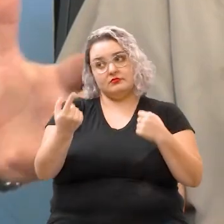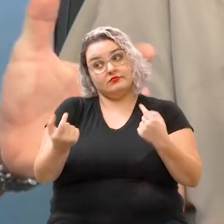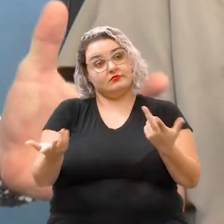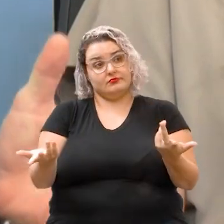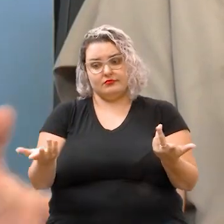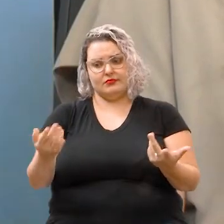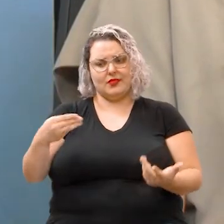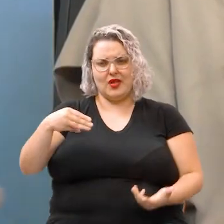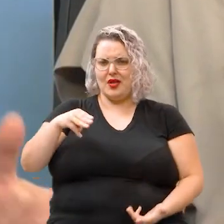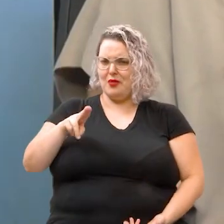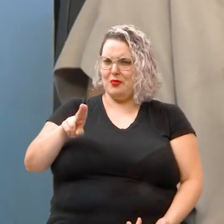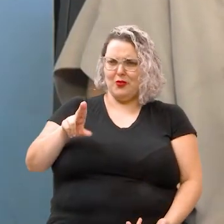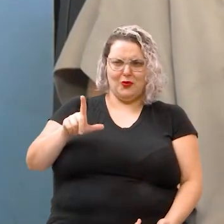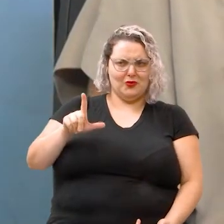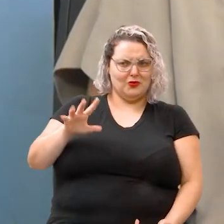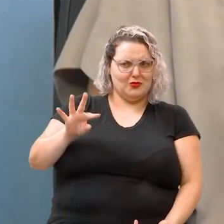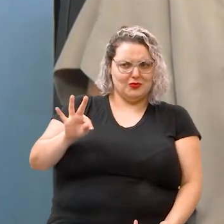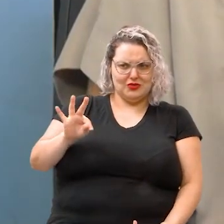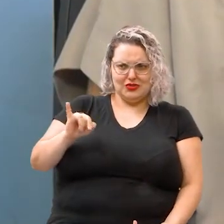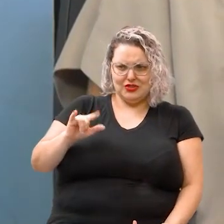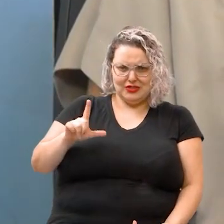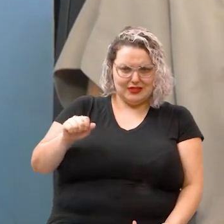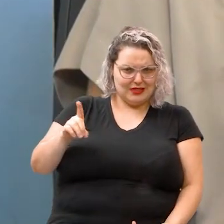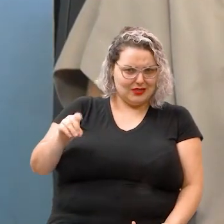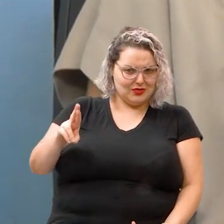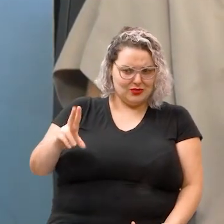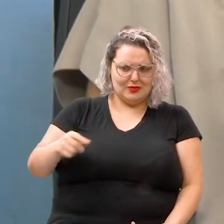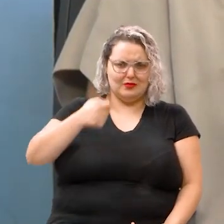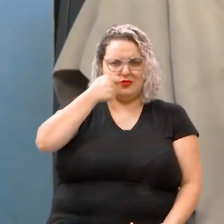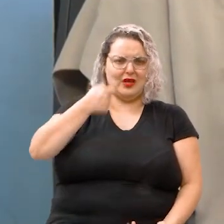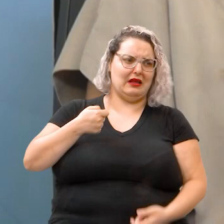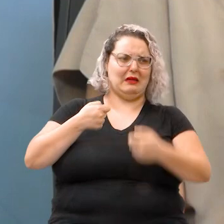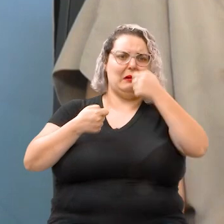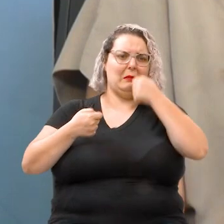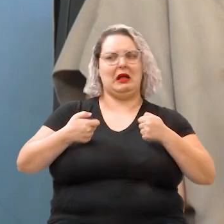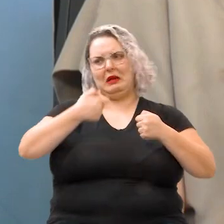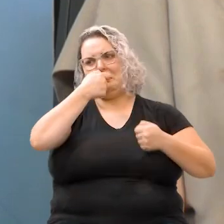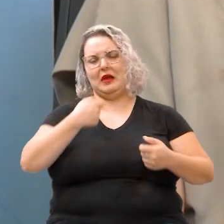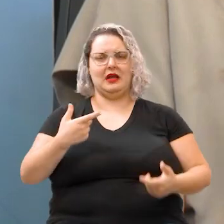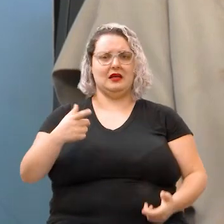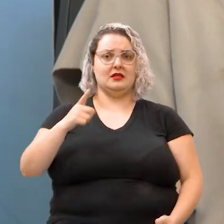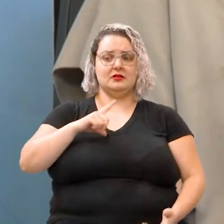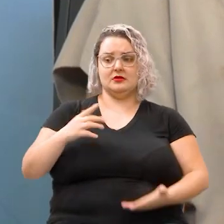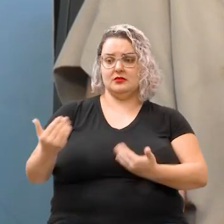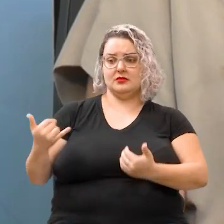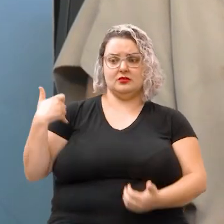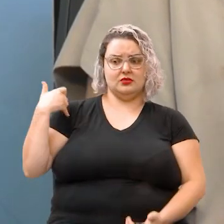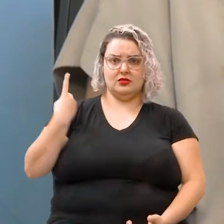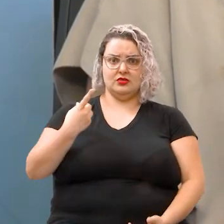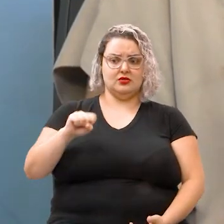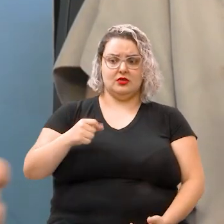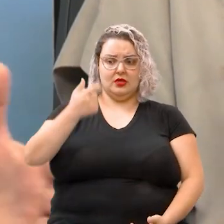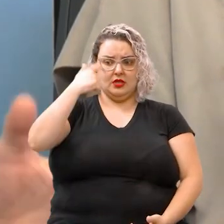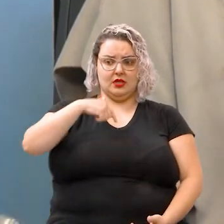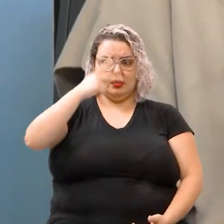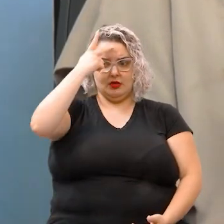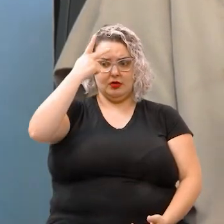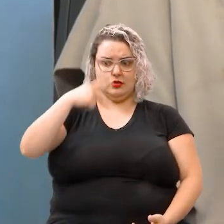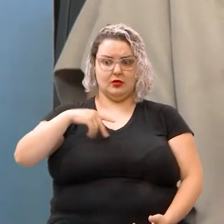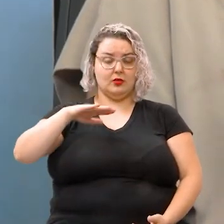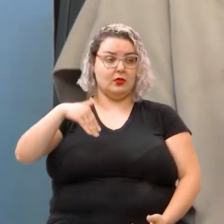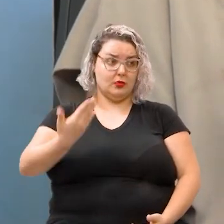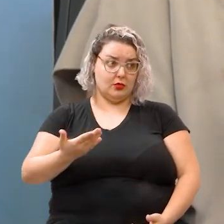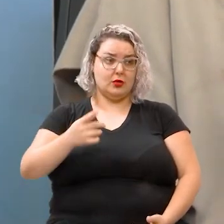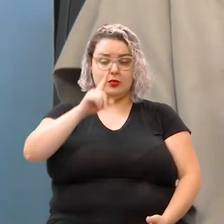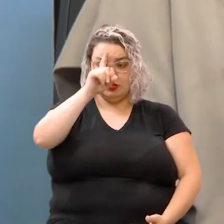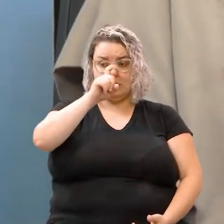era mutilava, tirava dentes com pessoas que tinham aí jovens de 18, 19 anos. Eu mesmo, né, quando no